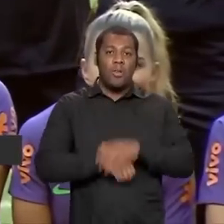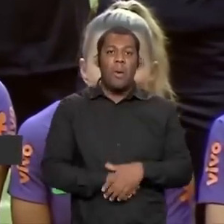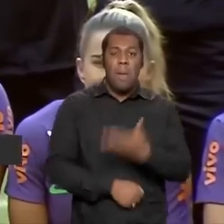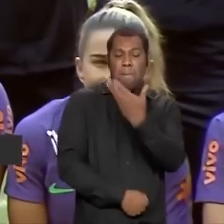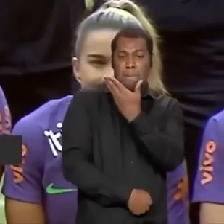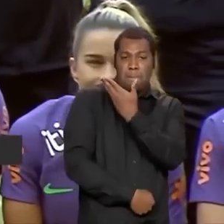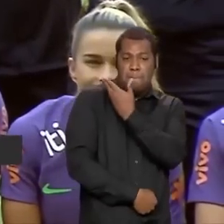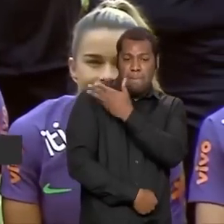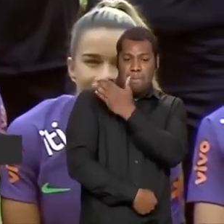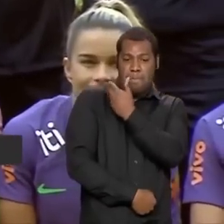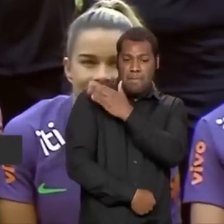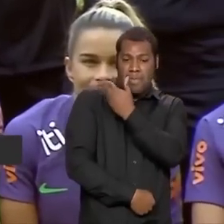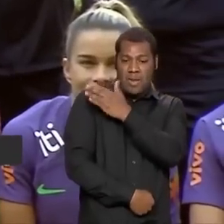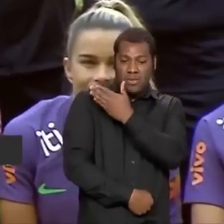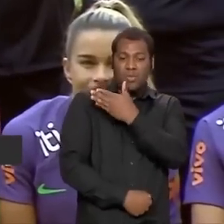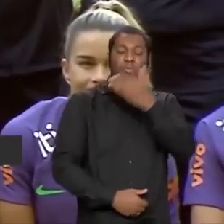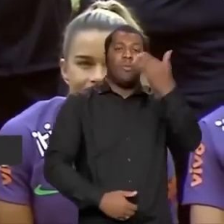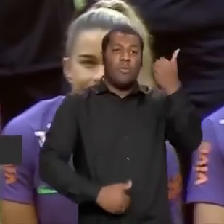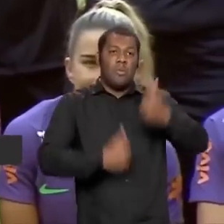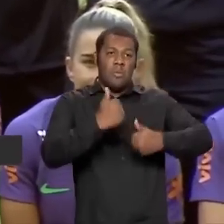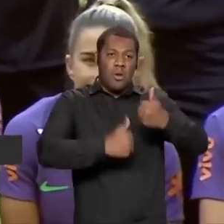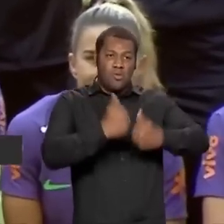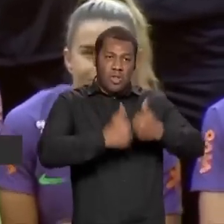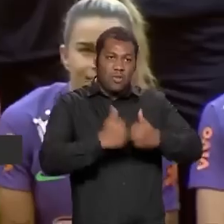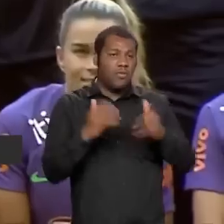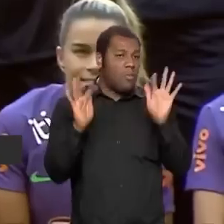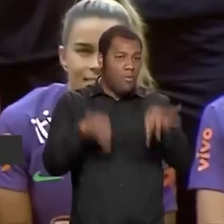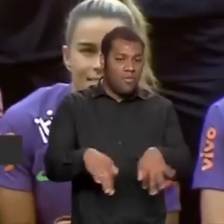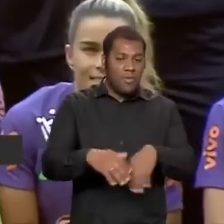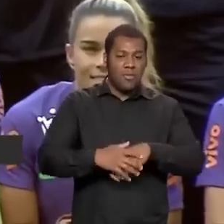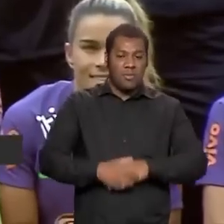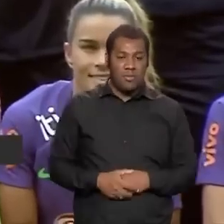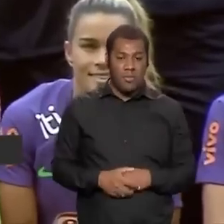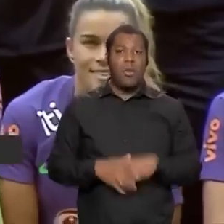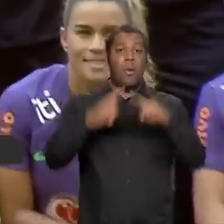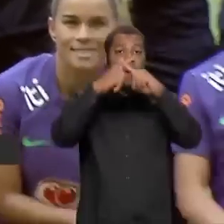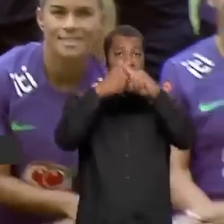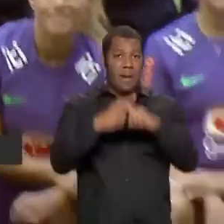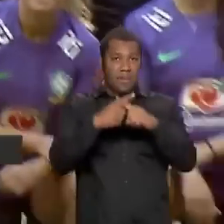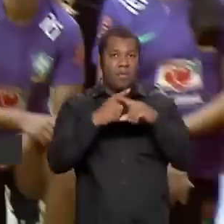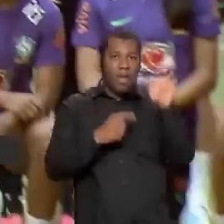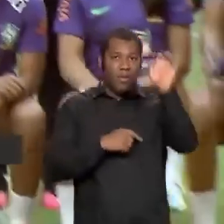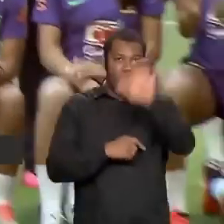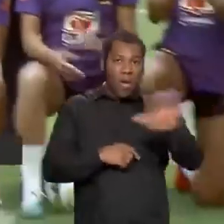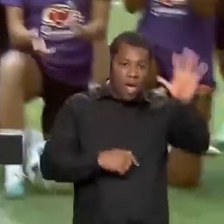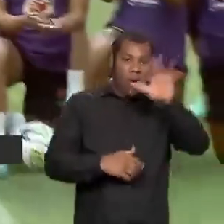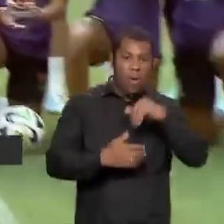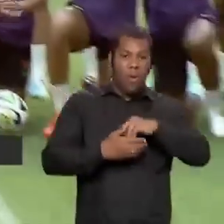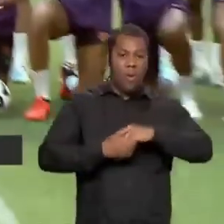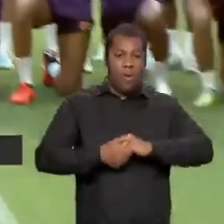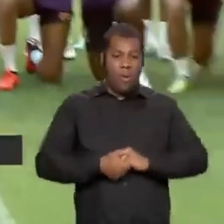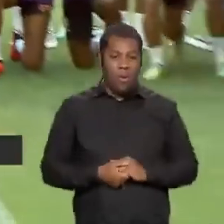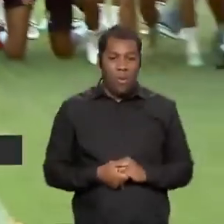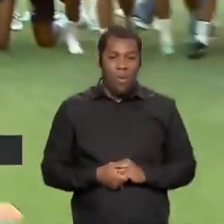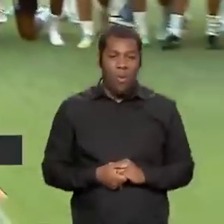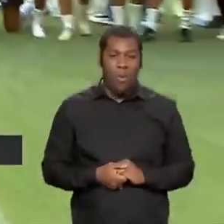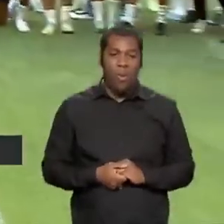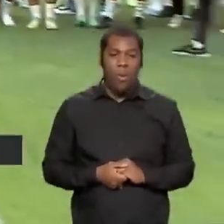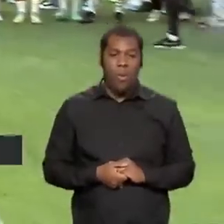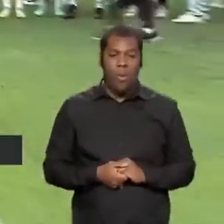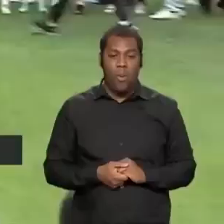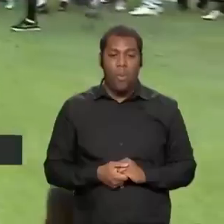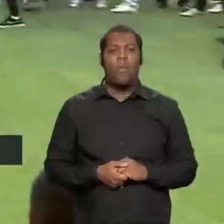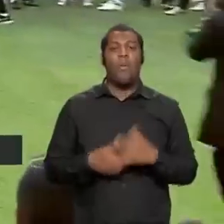racismo dentro do futebol. No campeonato europeu, são diversos os casos